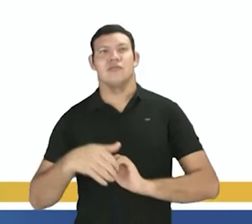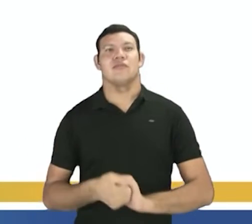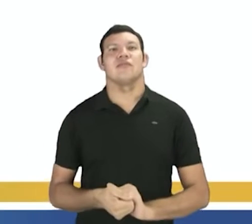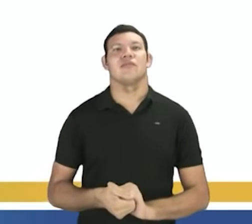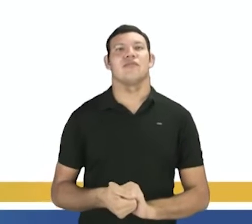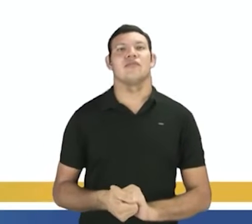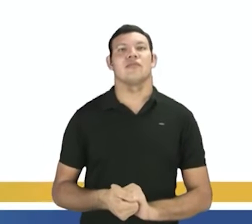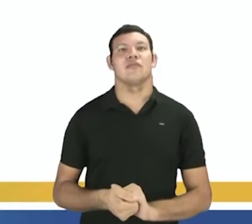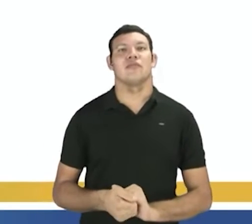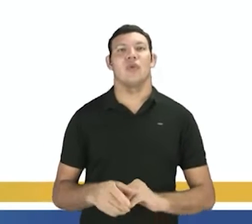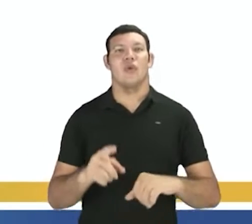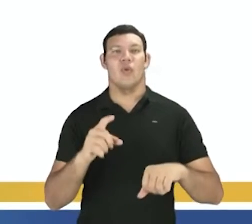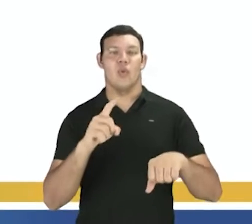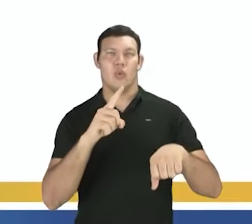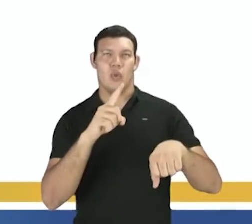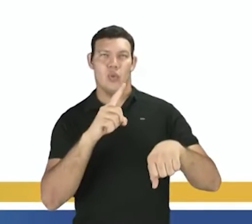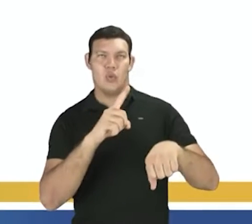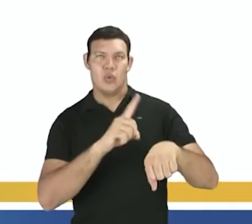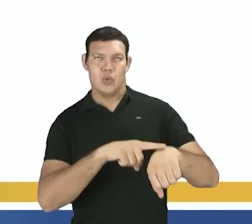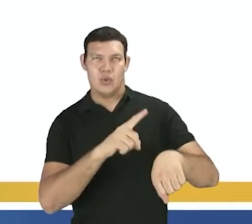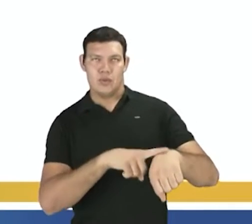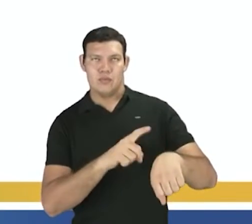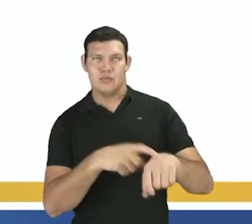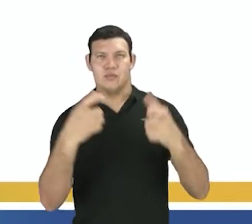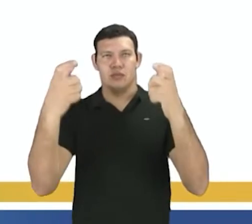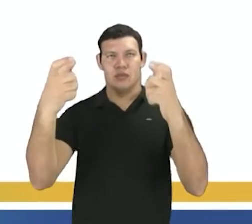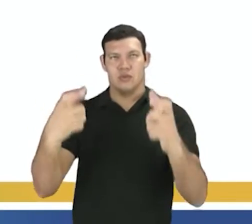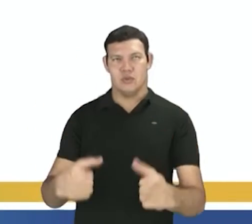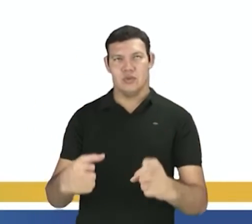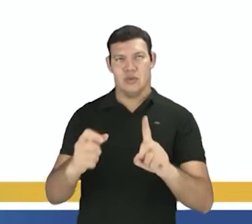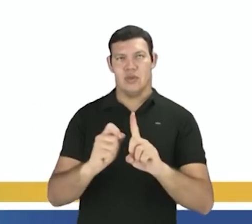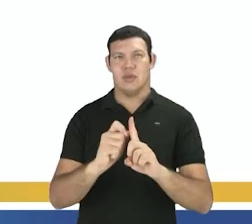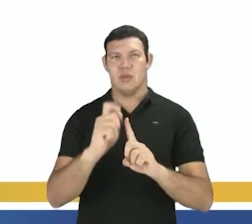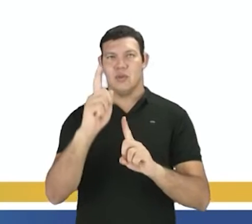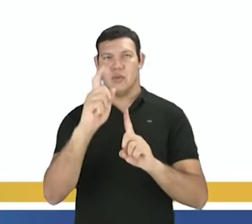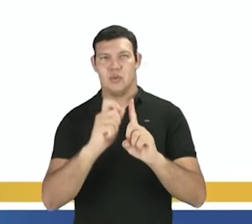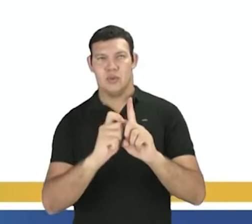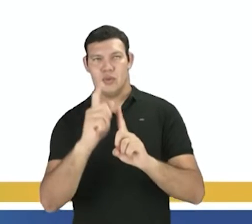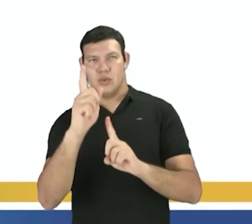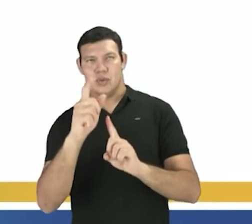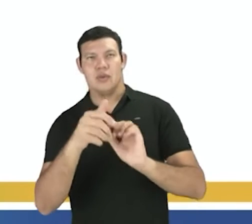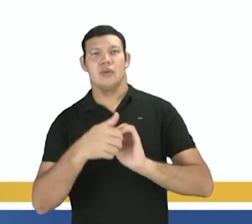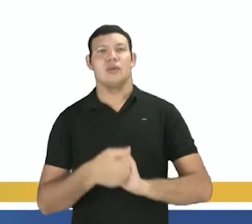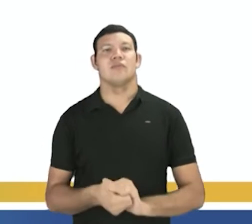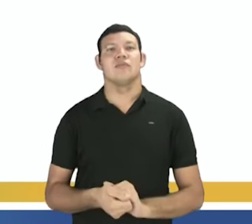lugar, tempo, modo, intensidade,